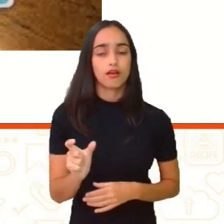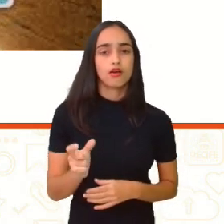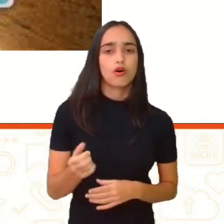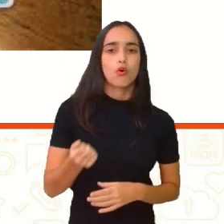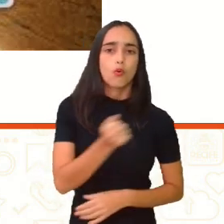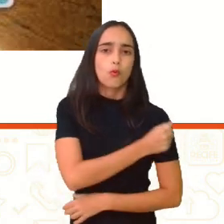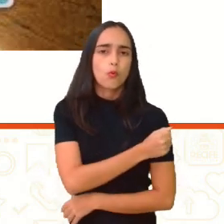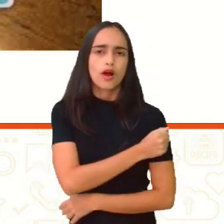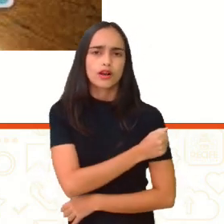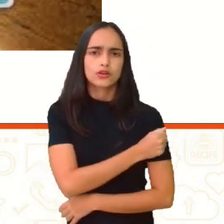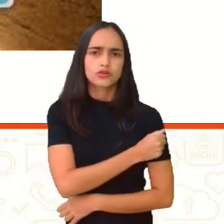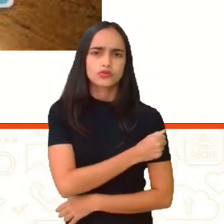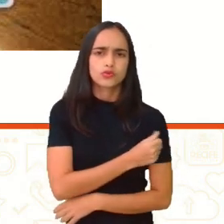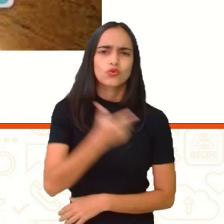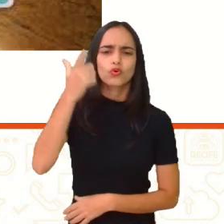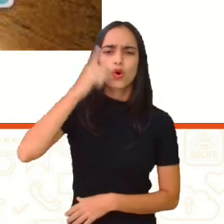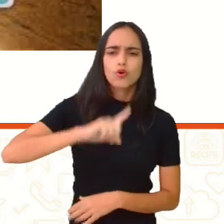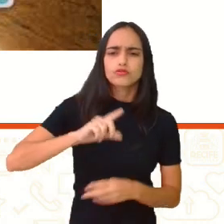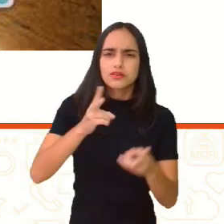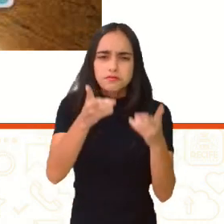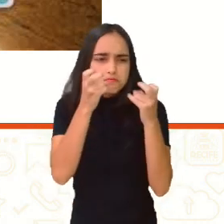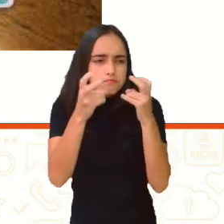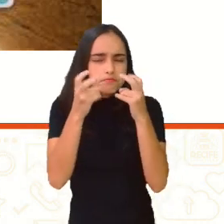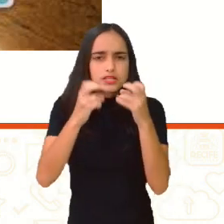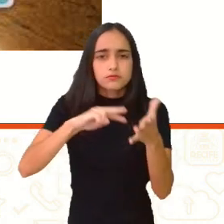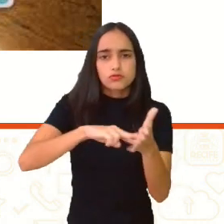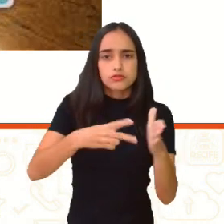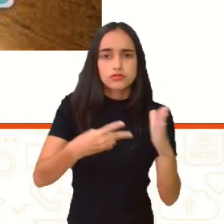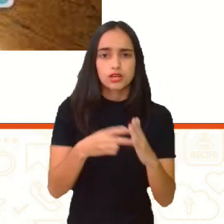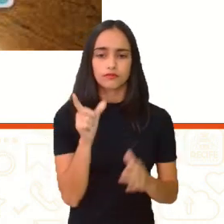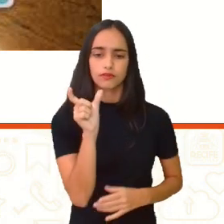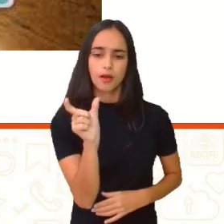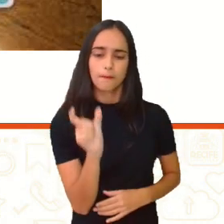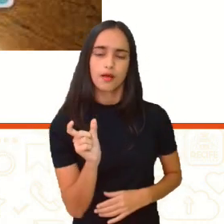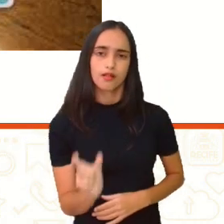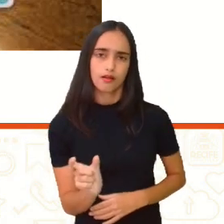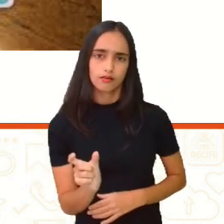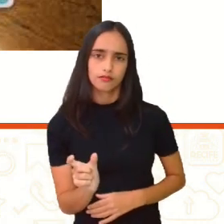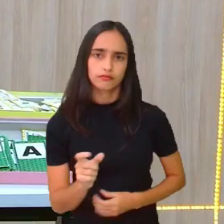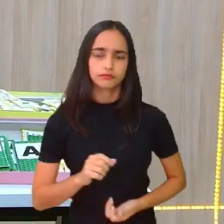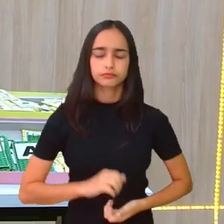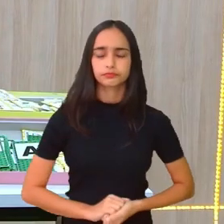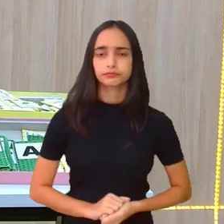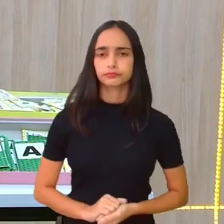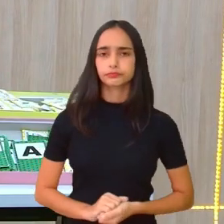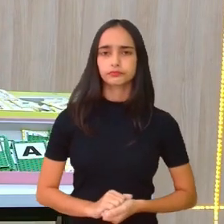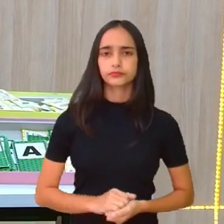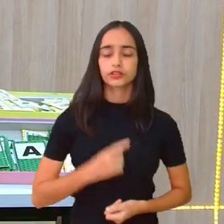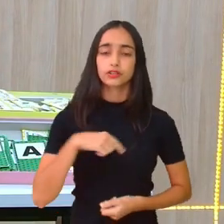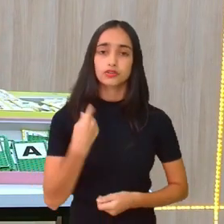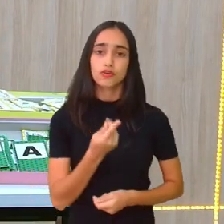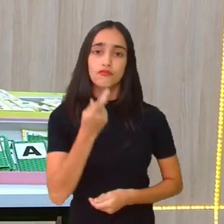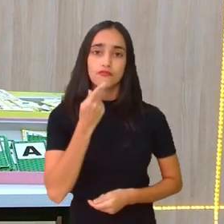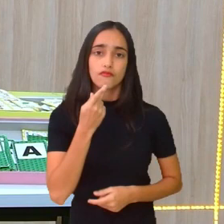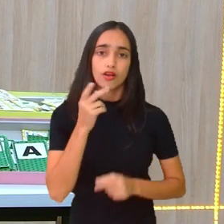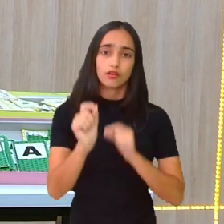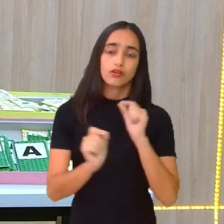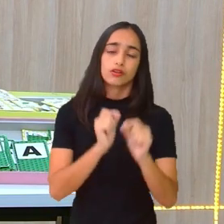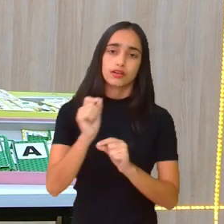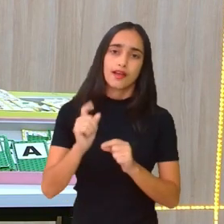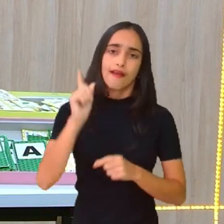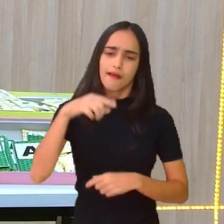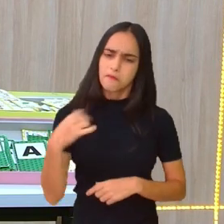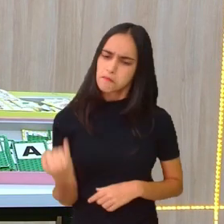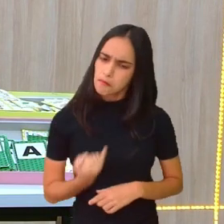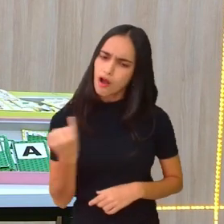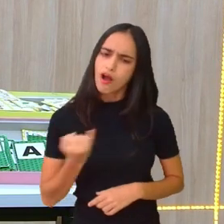essa palavra. E aí fica muito mais fácil da gente superar o realismo nominal, não é? Que a gente fala que é uma outra habilidade